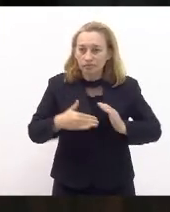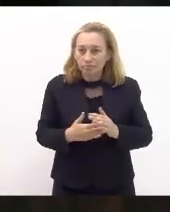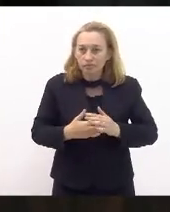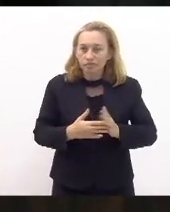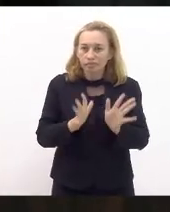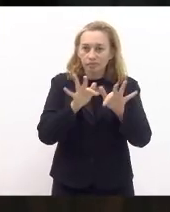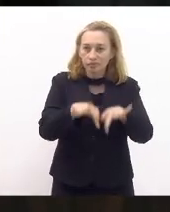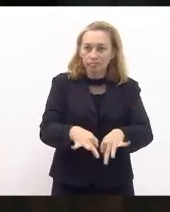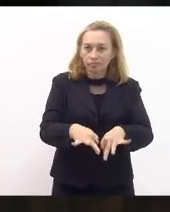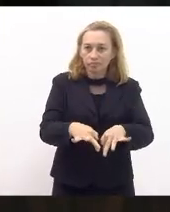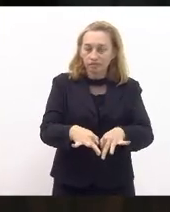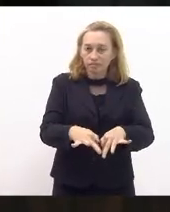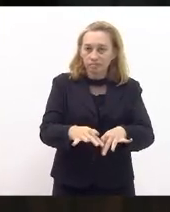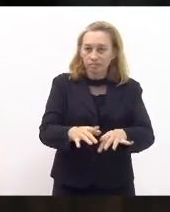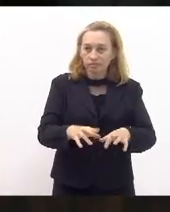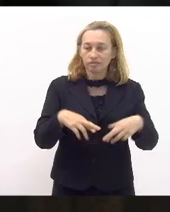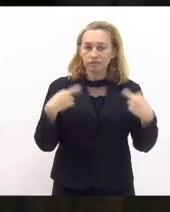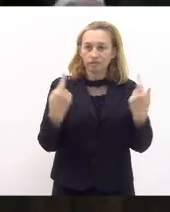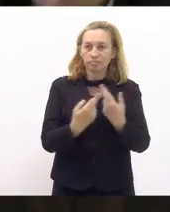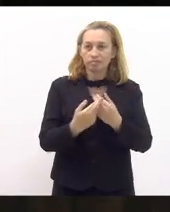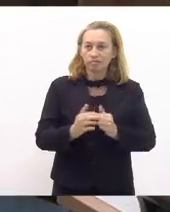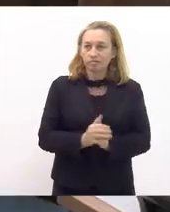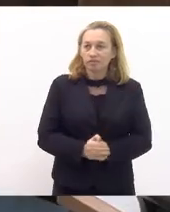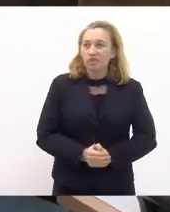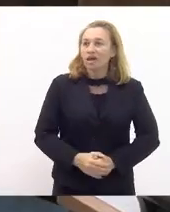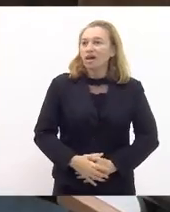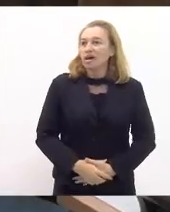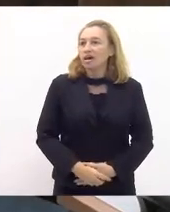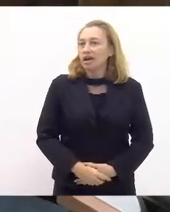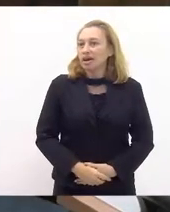Está encerrado a nossa sessão.